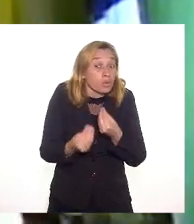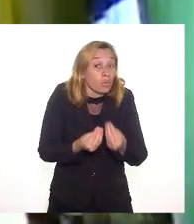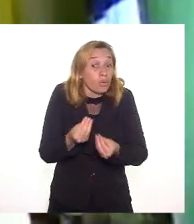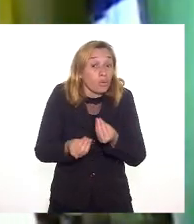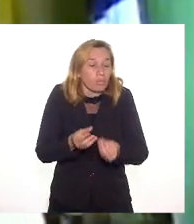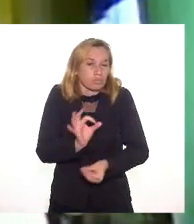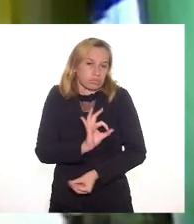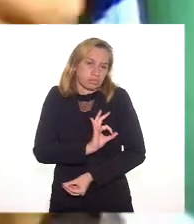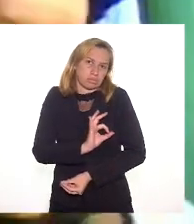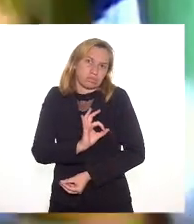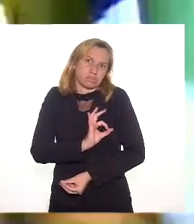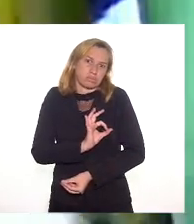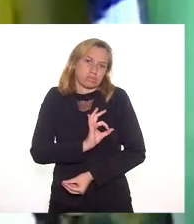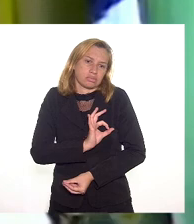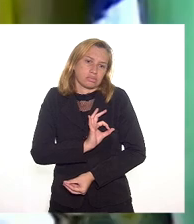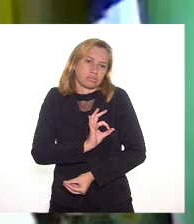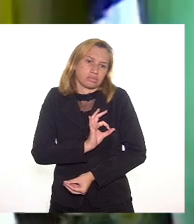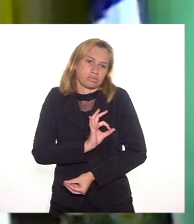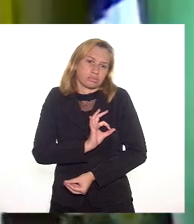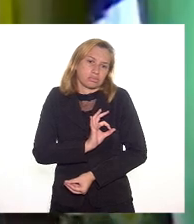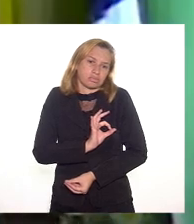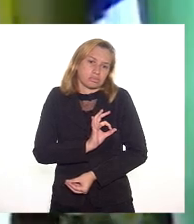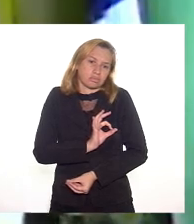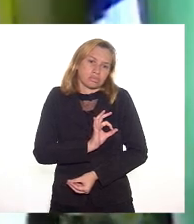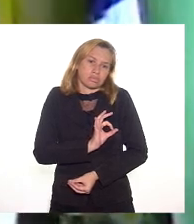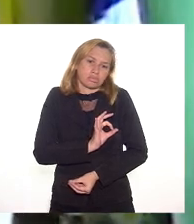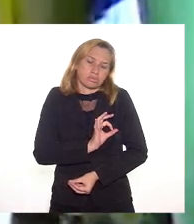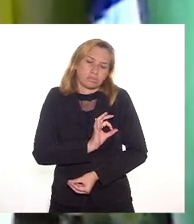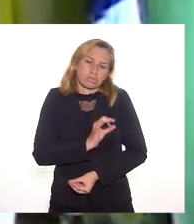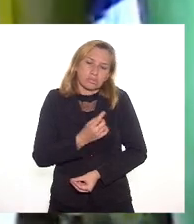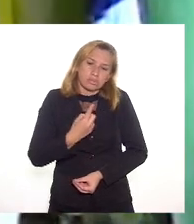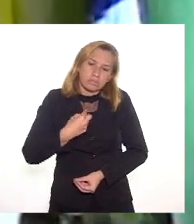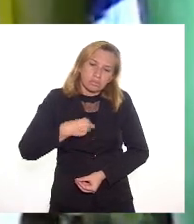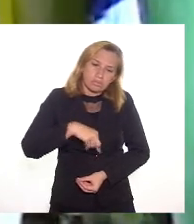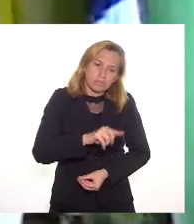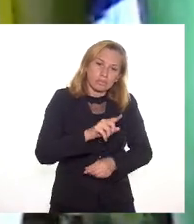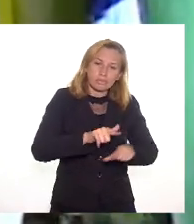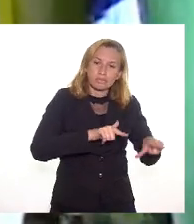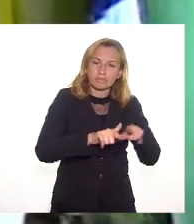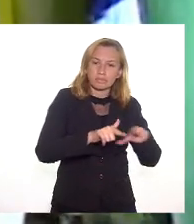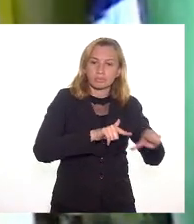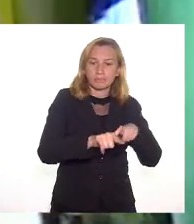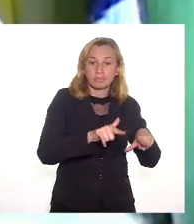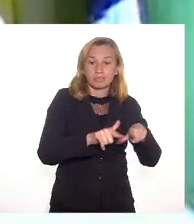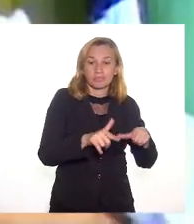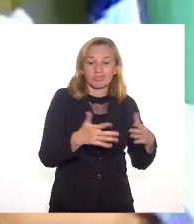policial que ao saltar para fazer uma ação foi